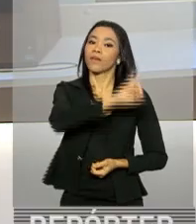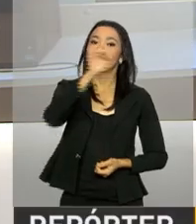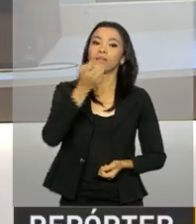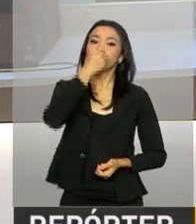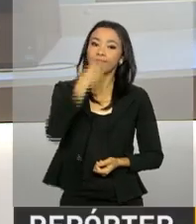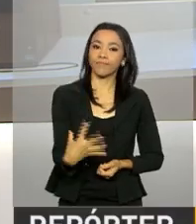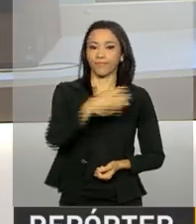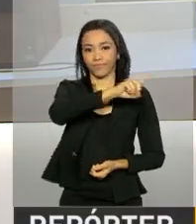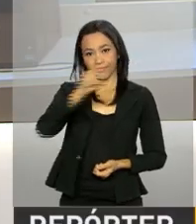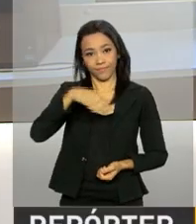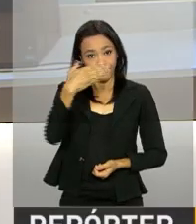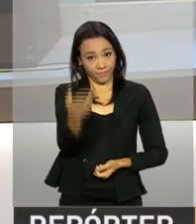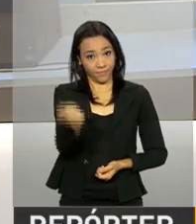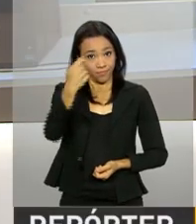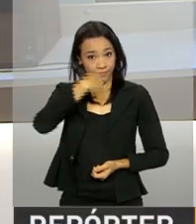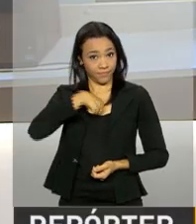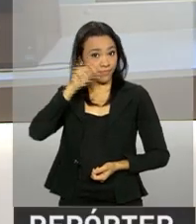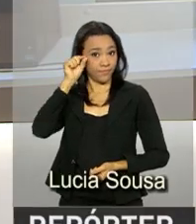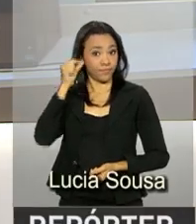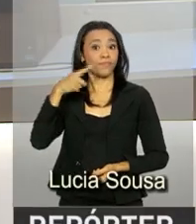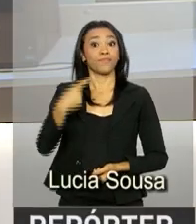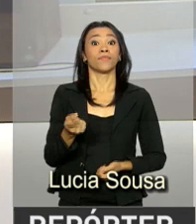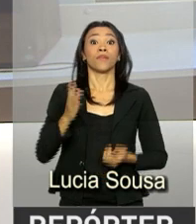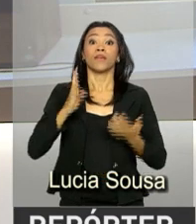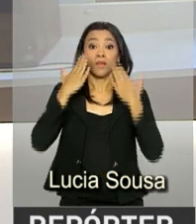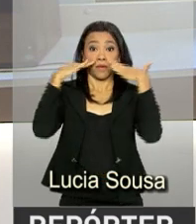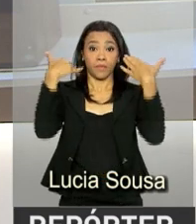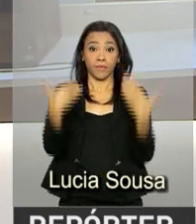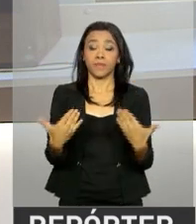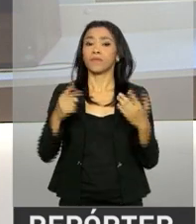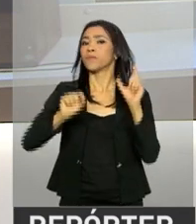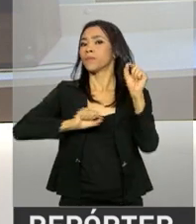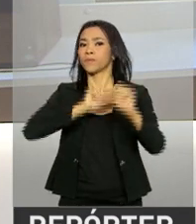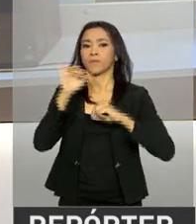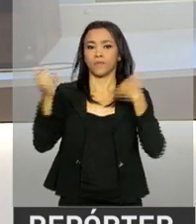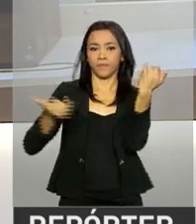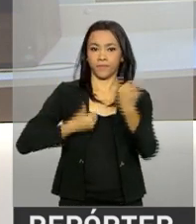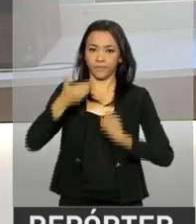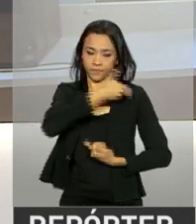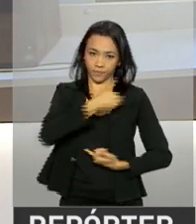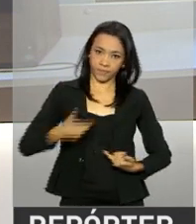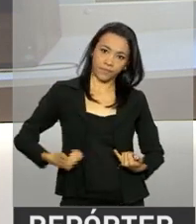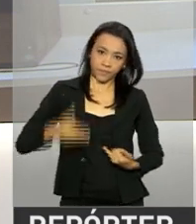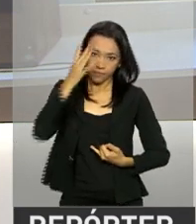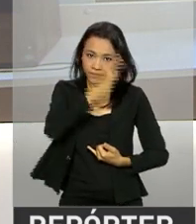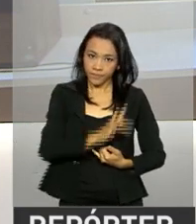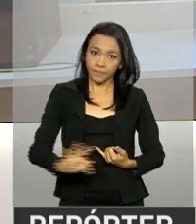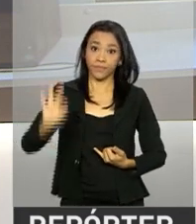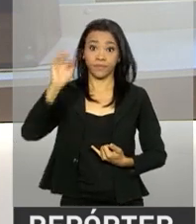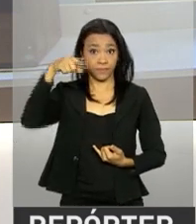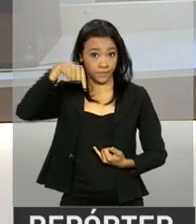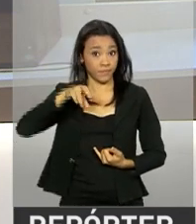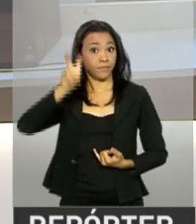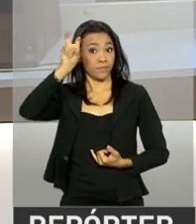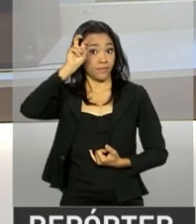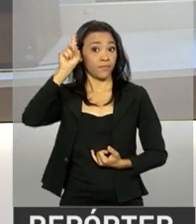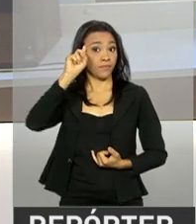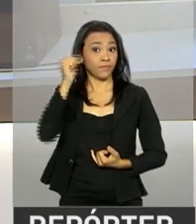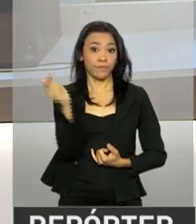Olá bom dia para você eu sou Renata corcini o repórter NBR Está no Ar com as notícias do Governo Federal desta